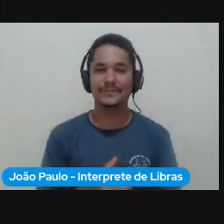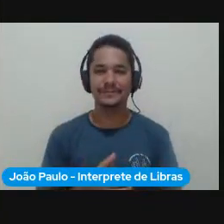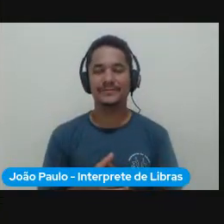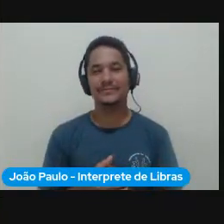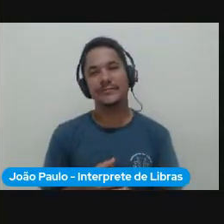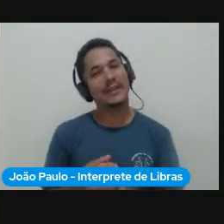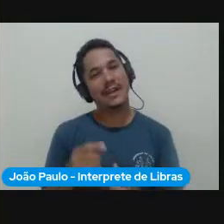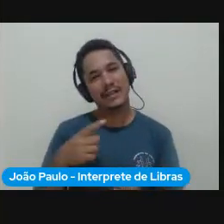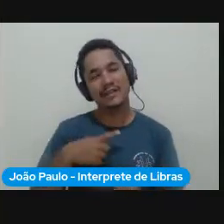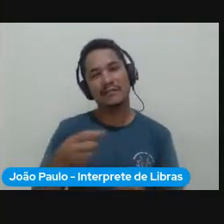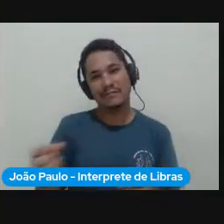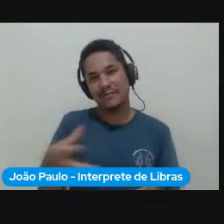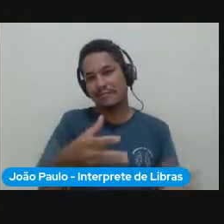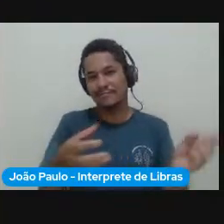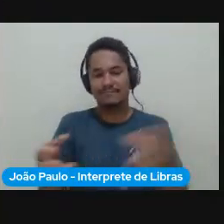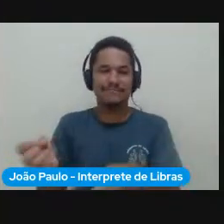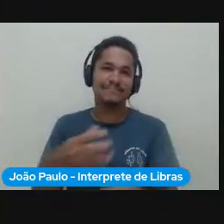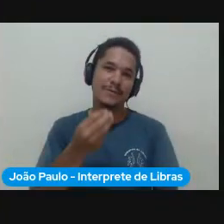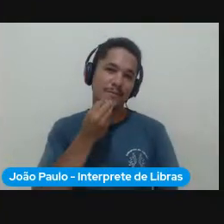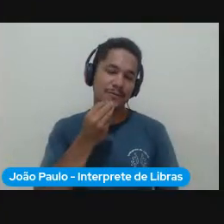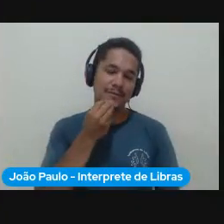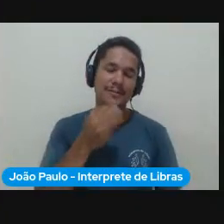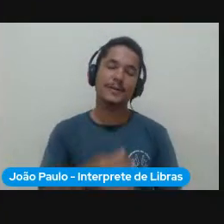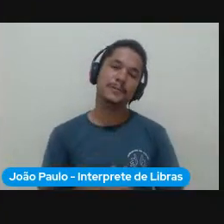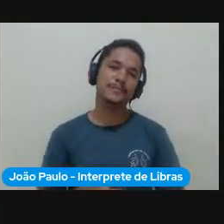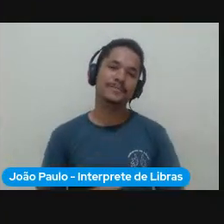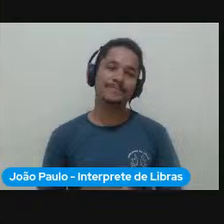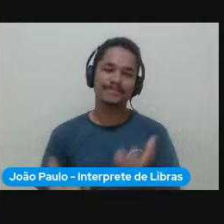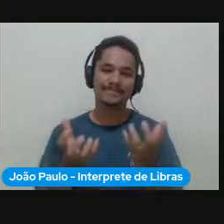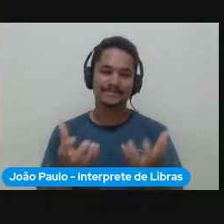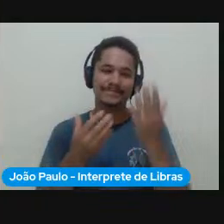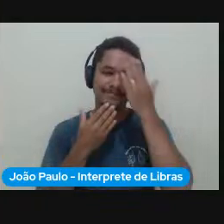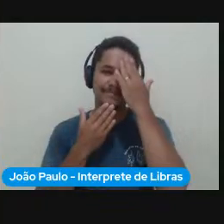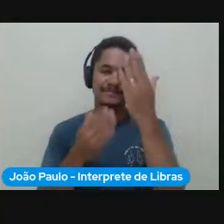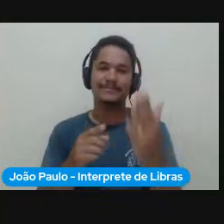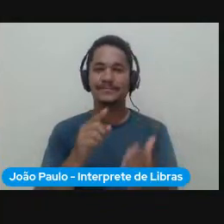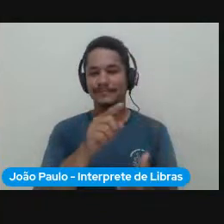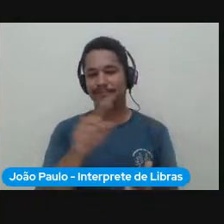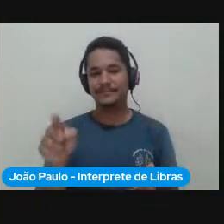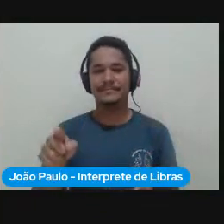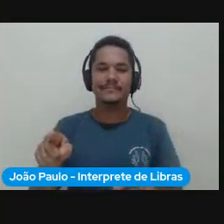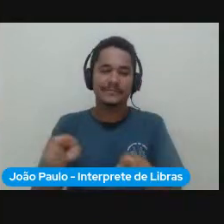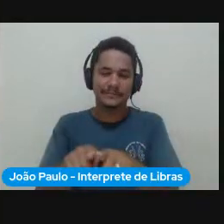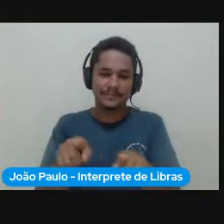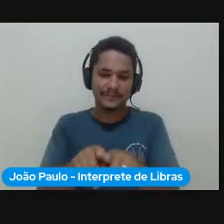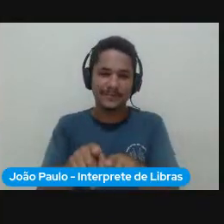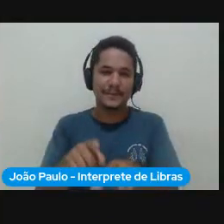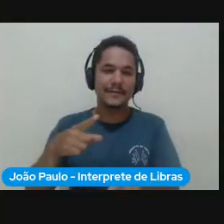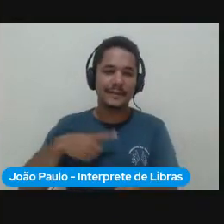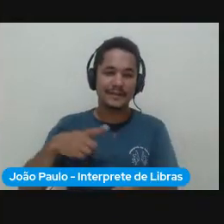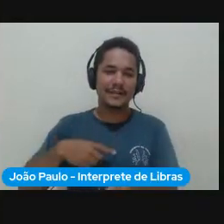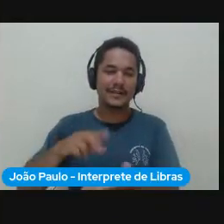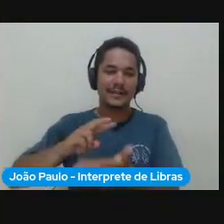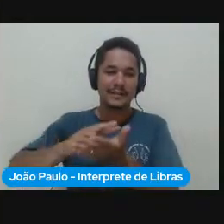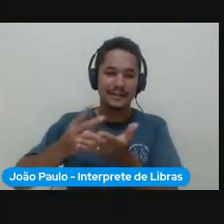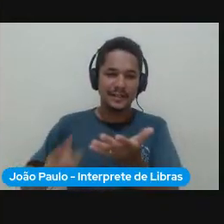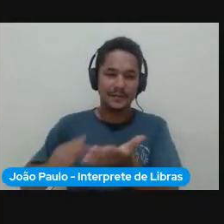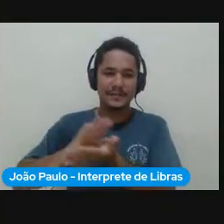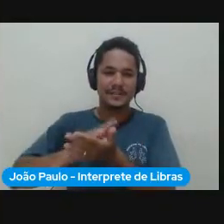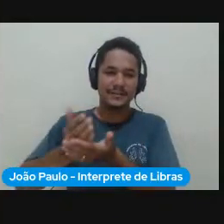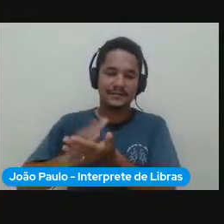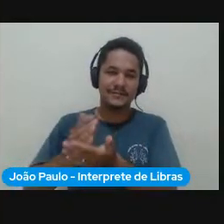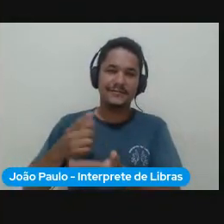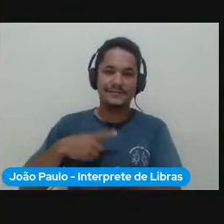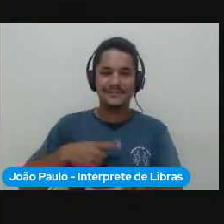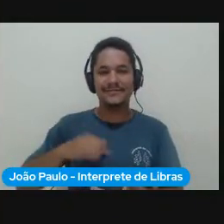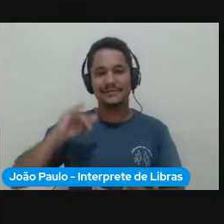novas oportunidades. Então, gostaria de agradecer também a presença do nosso intérprete de Libras, sempre aqui com a gente.